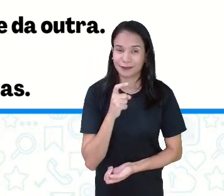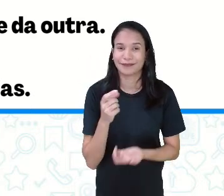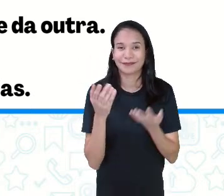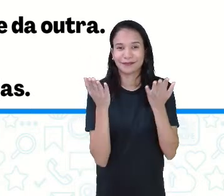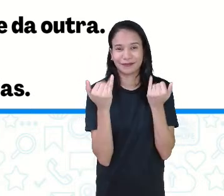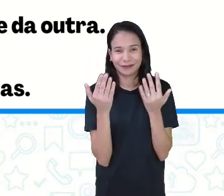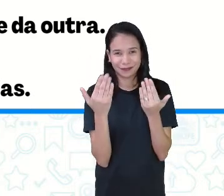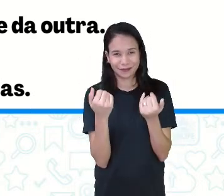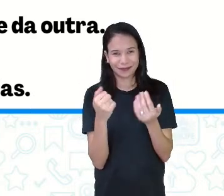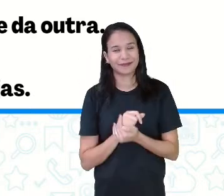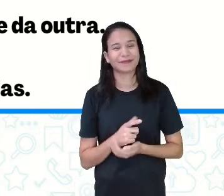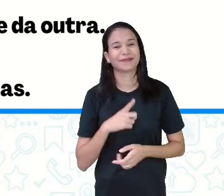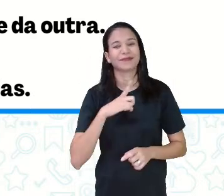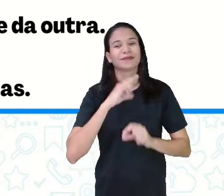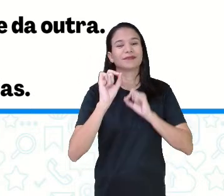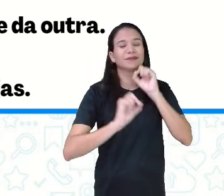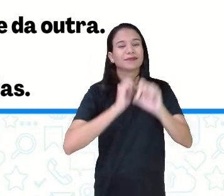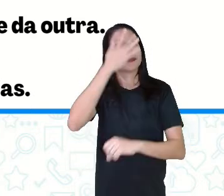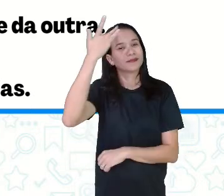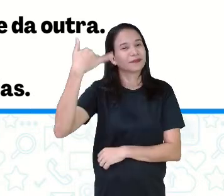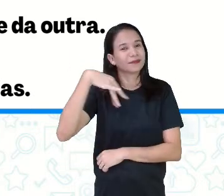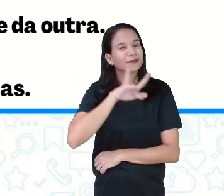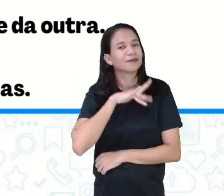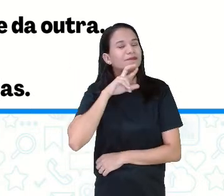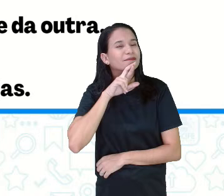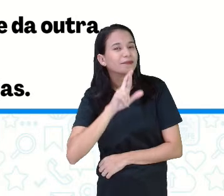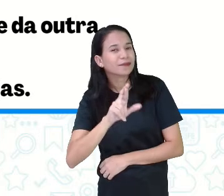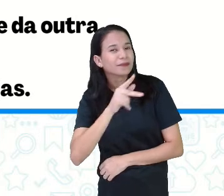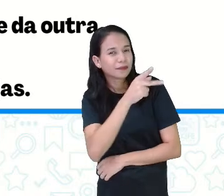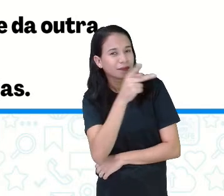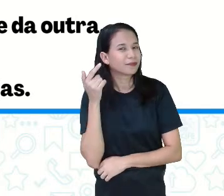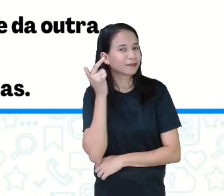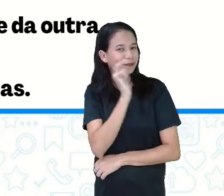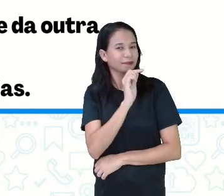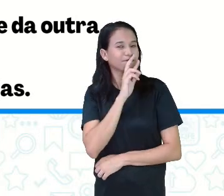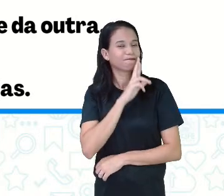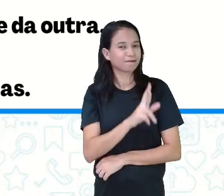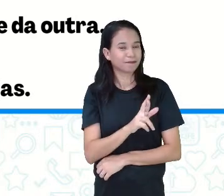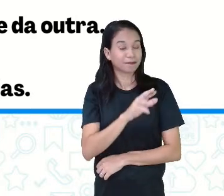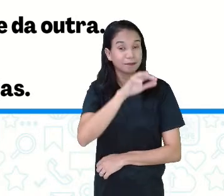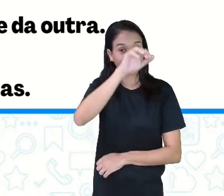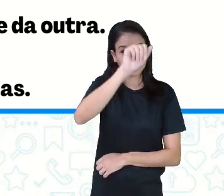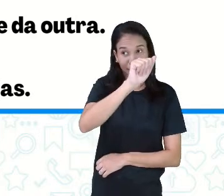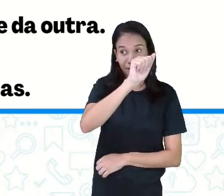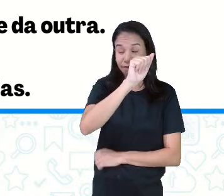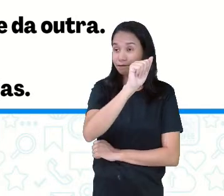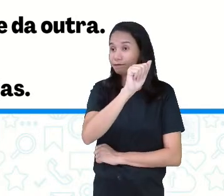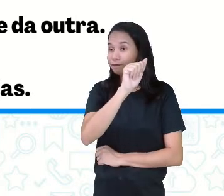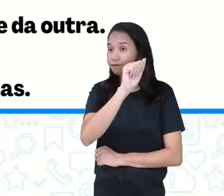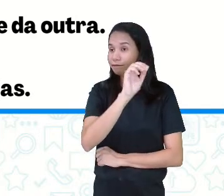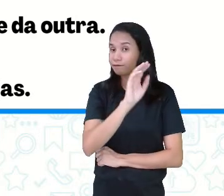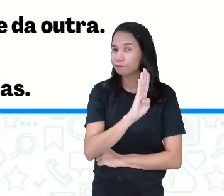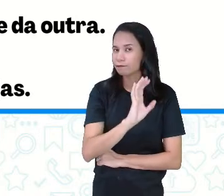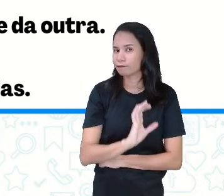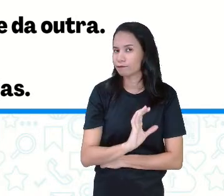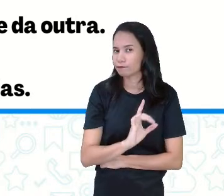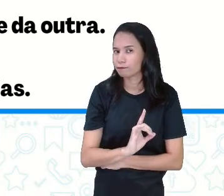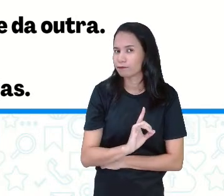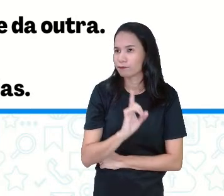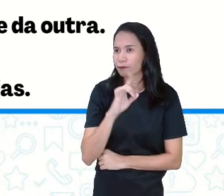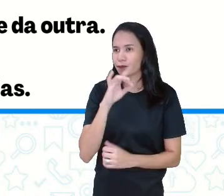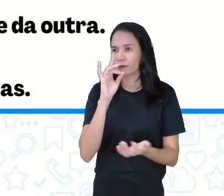lá. Vamos ver aí, minha gente, se vocês conseguem responder aí, letra A. Qual é a letra? Será que é